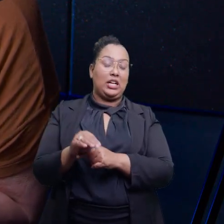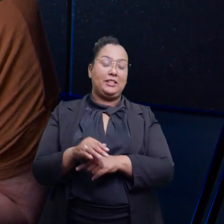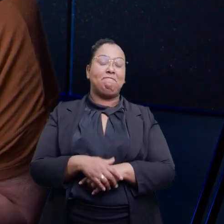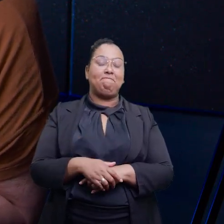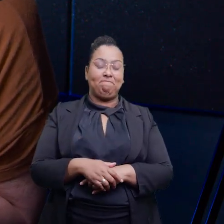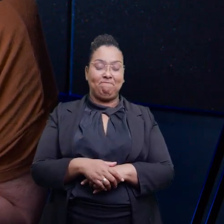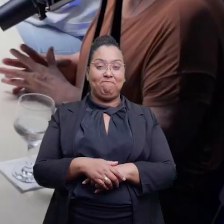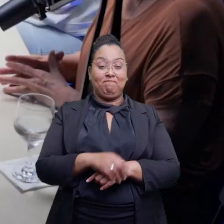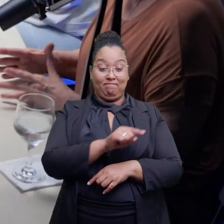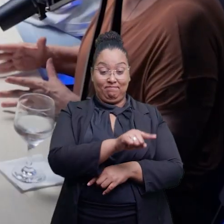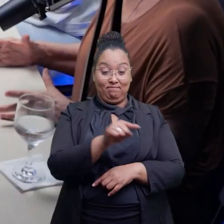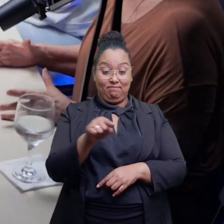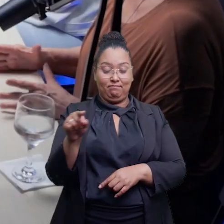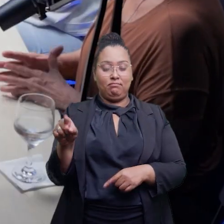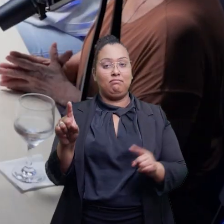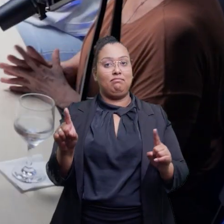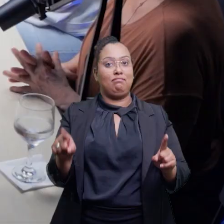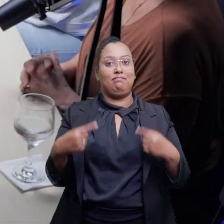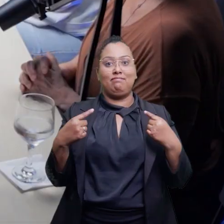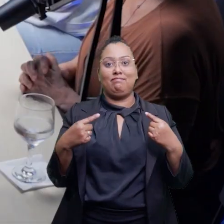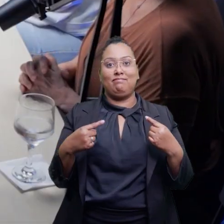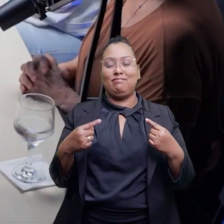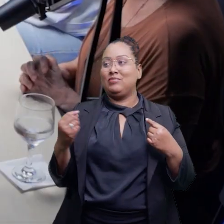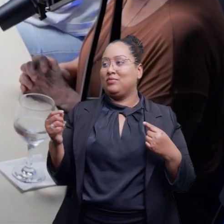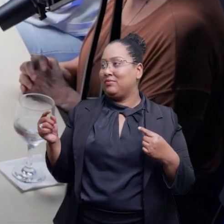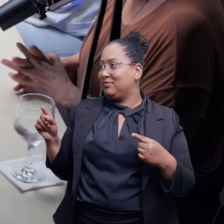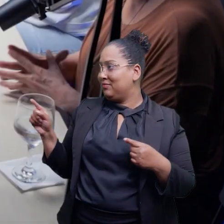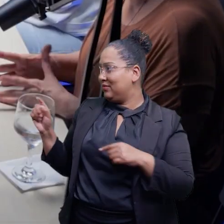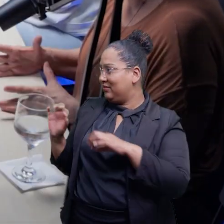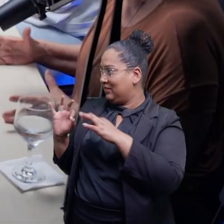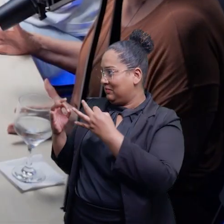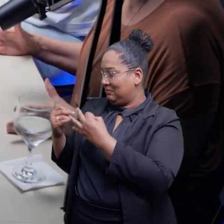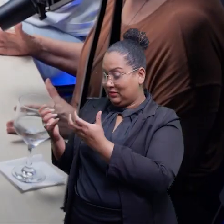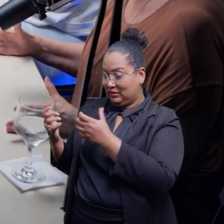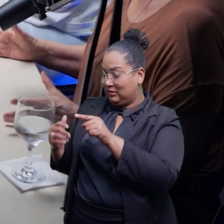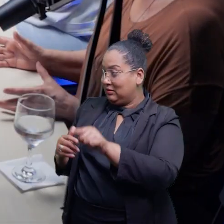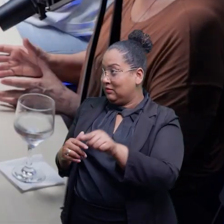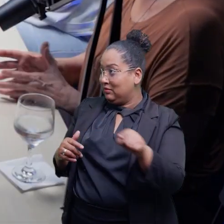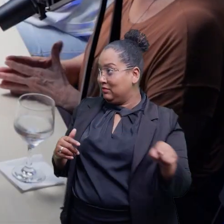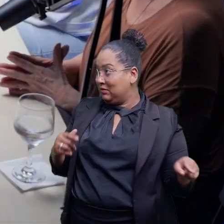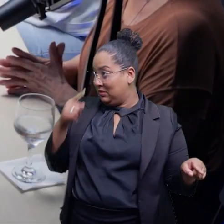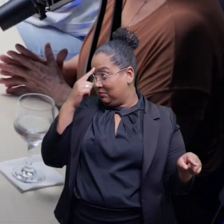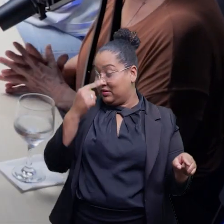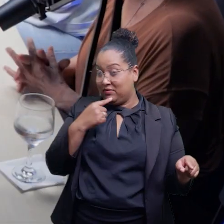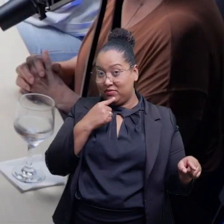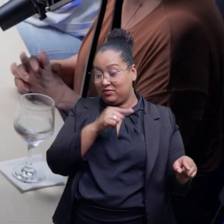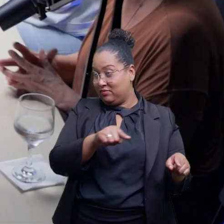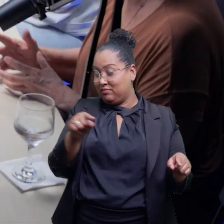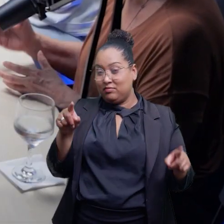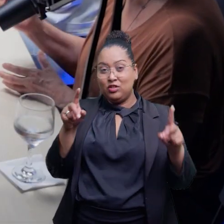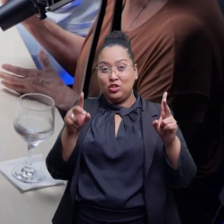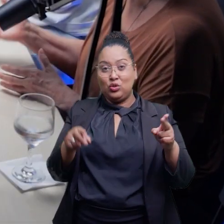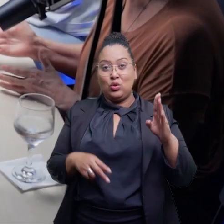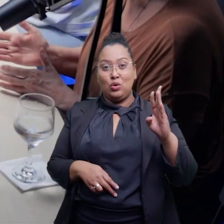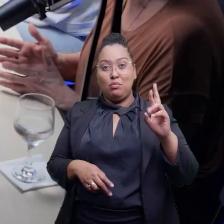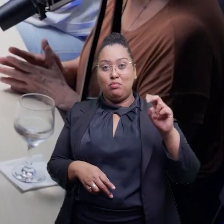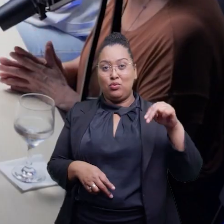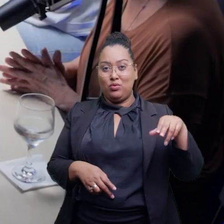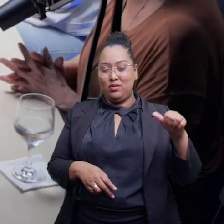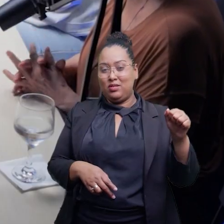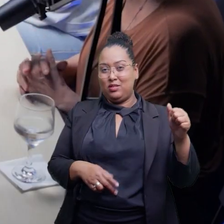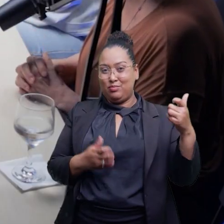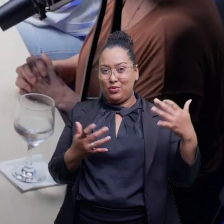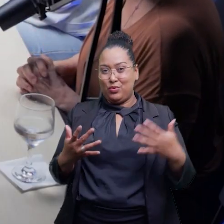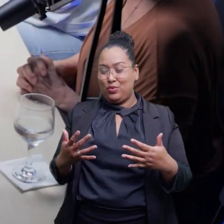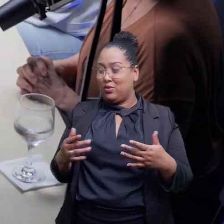cuidado especial. Isso é um grande desafio. Encontrar família para esse perfil que a Bruna chamou de